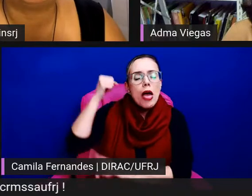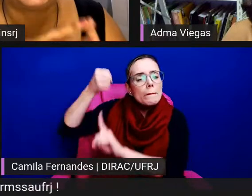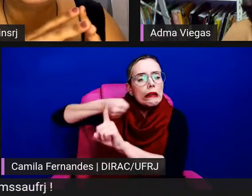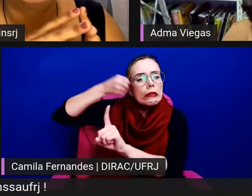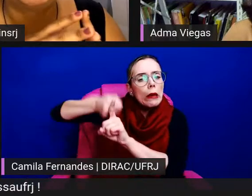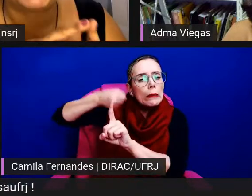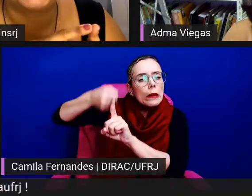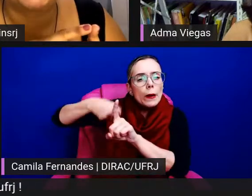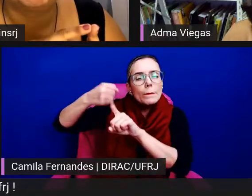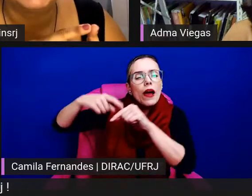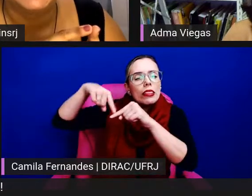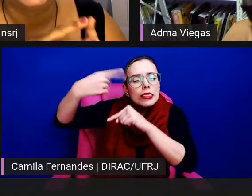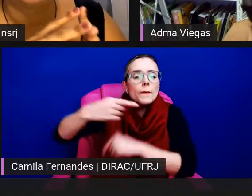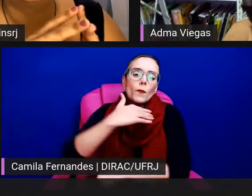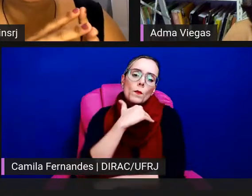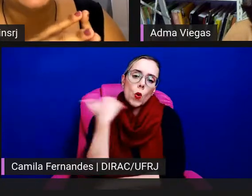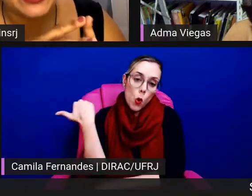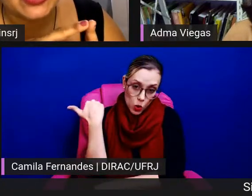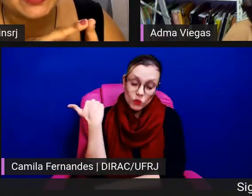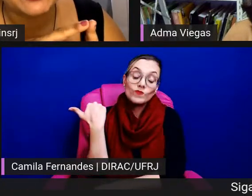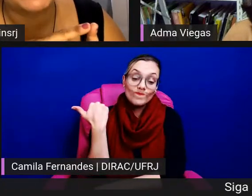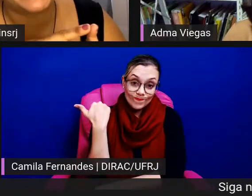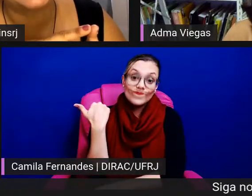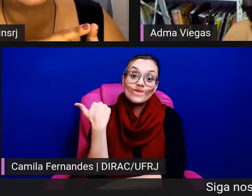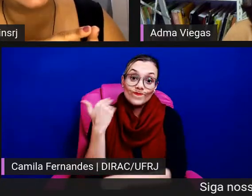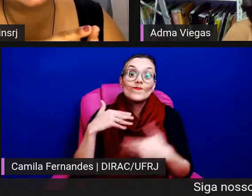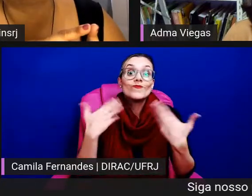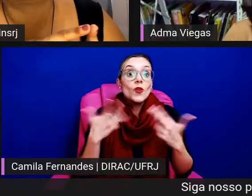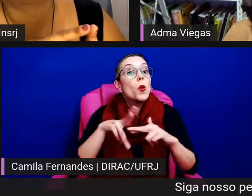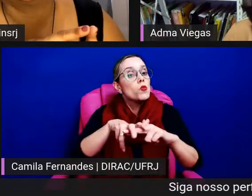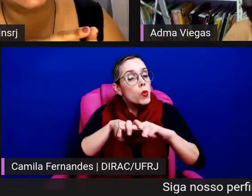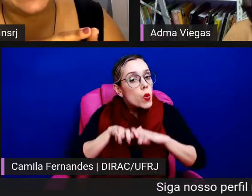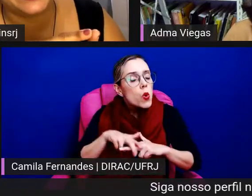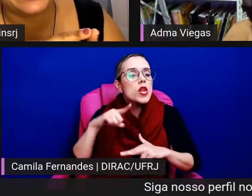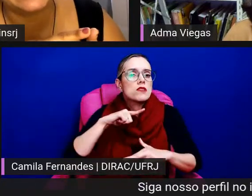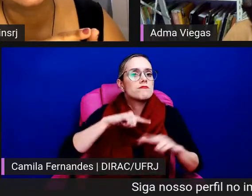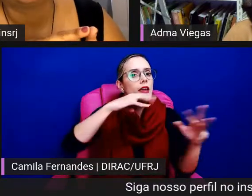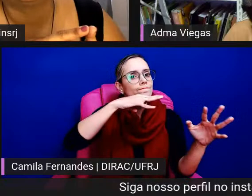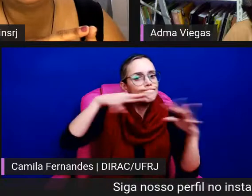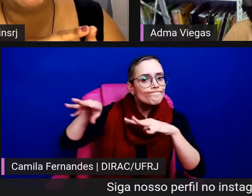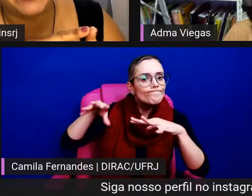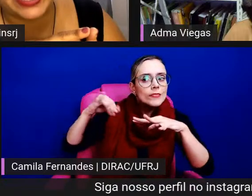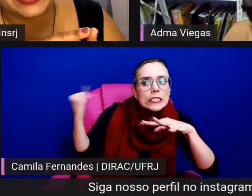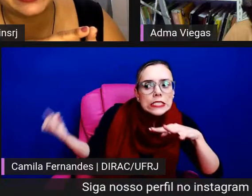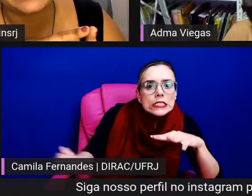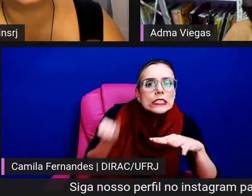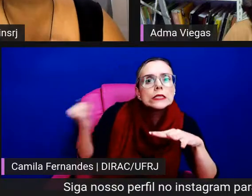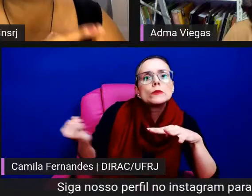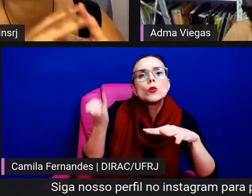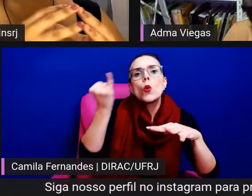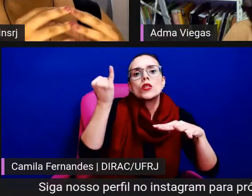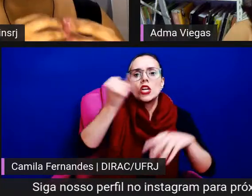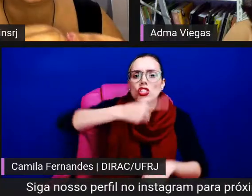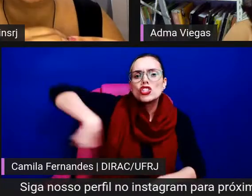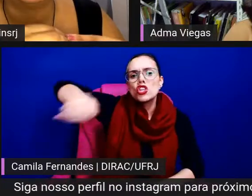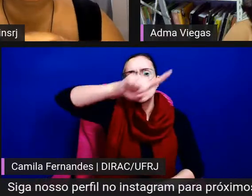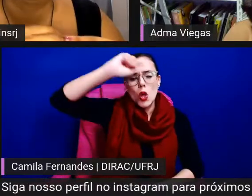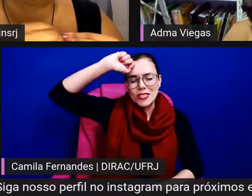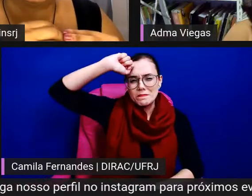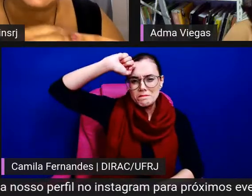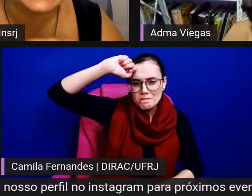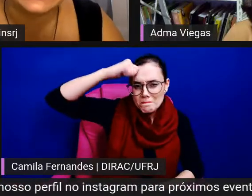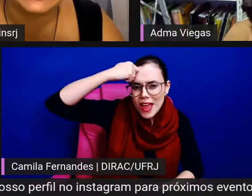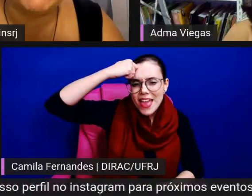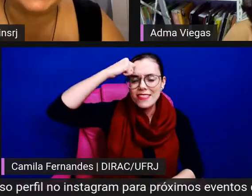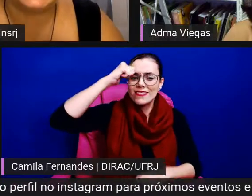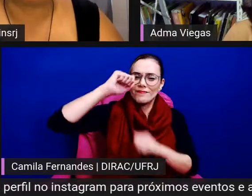visibilidade, o que aparece primeiro quando nós somos mulheres lésbicas, negras, periféricas, né? Aí a gente sabe